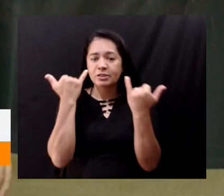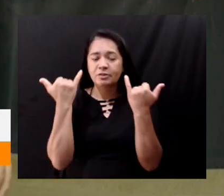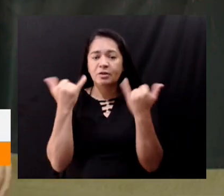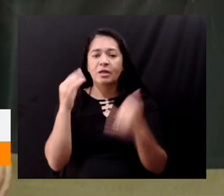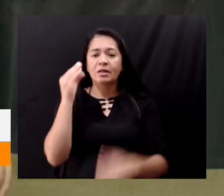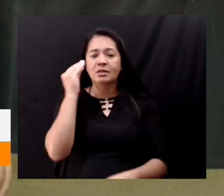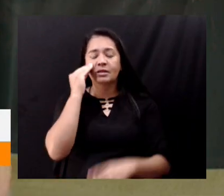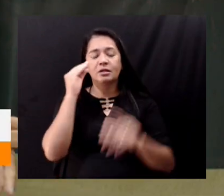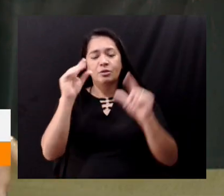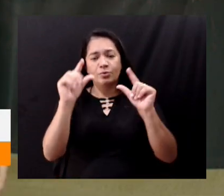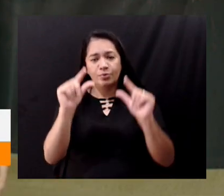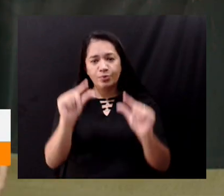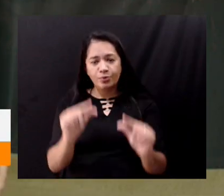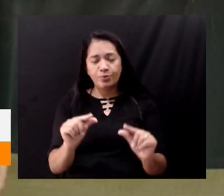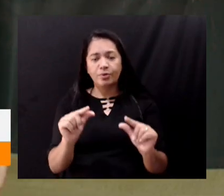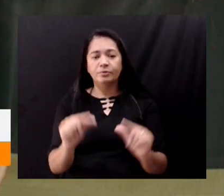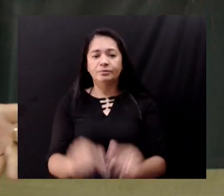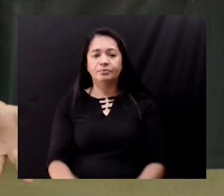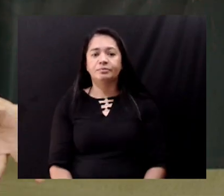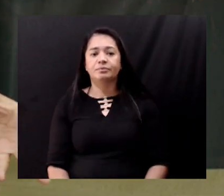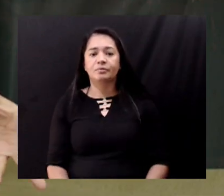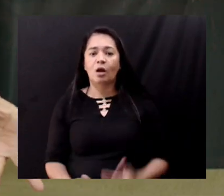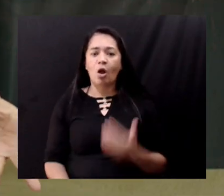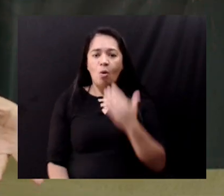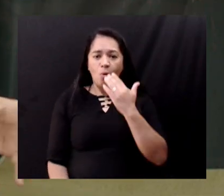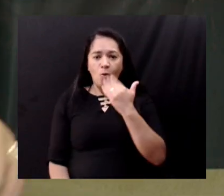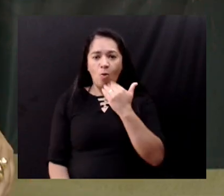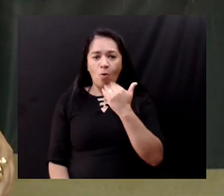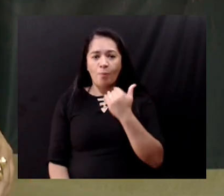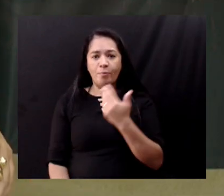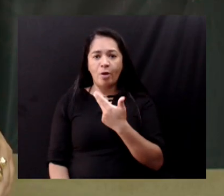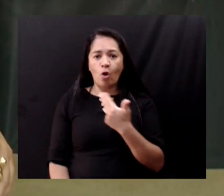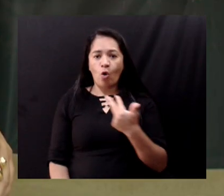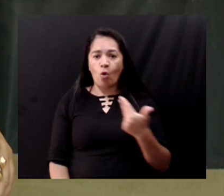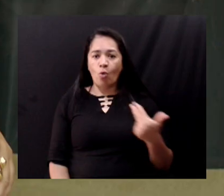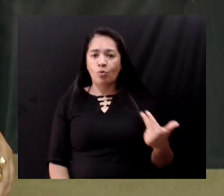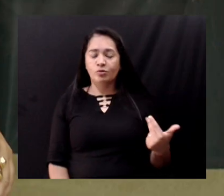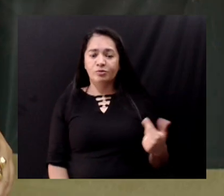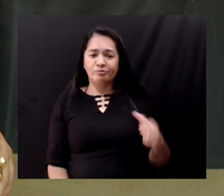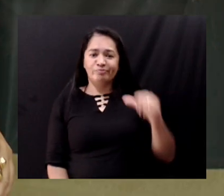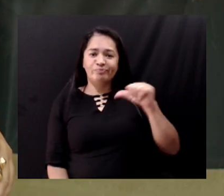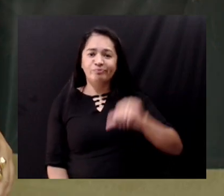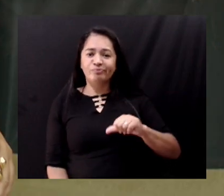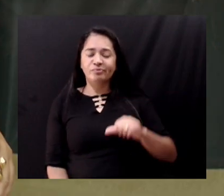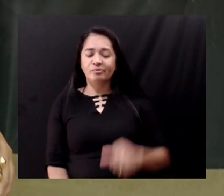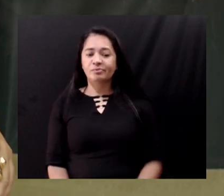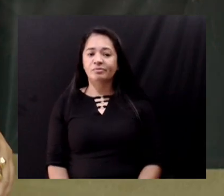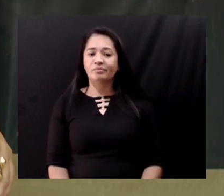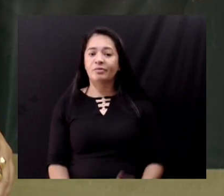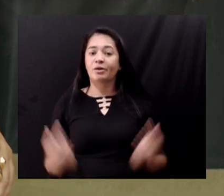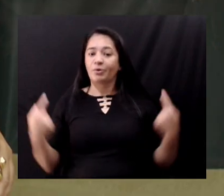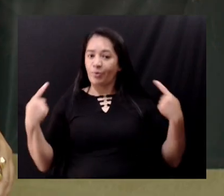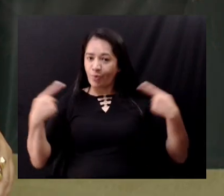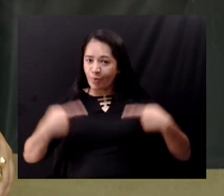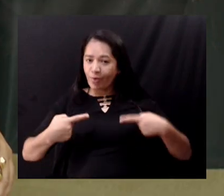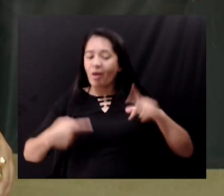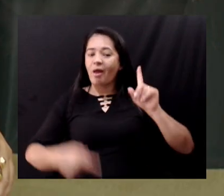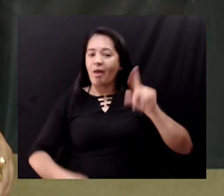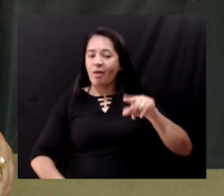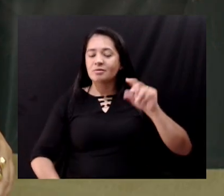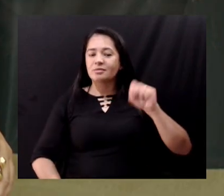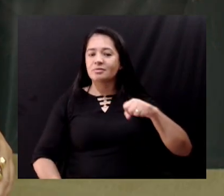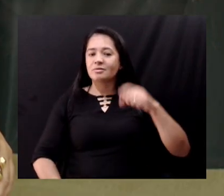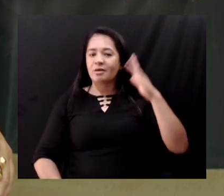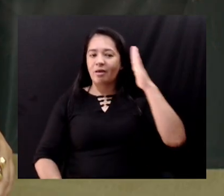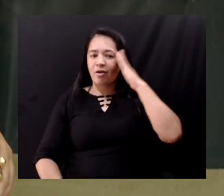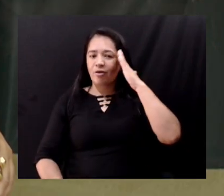aí de comer coisas que não nos fazem bem. É desafiador, gente, é sim, eu sei bem disso. O Cristiano do